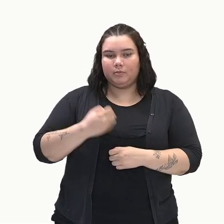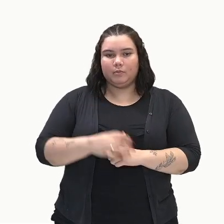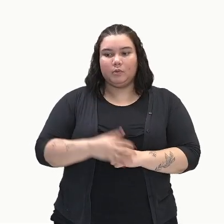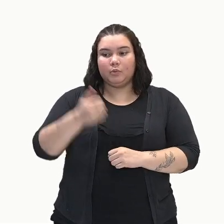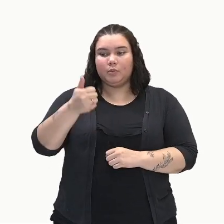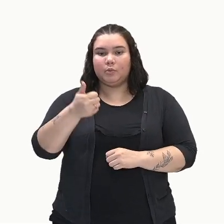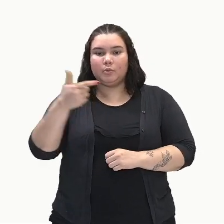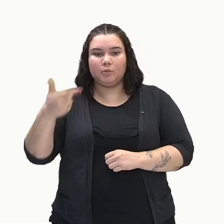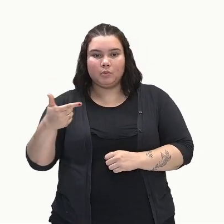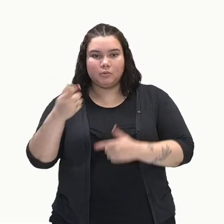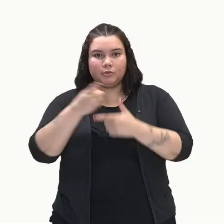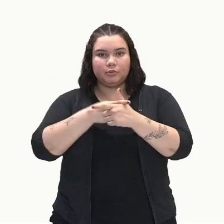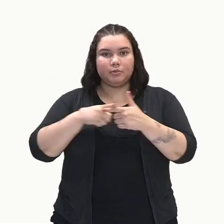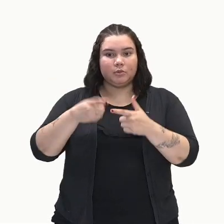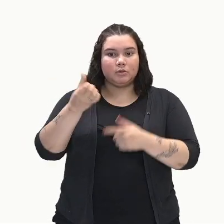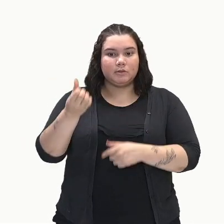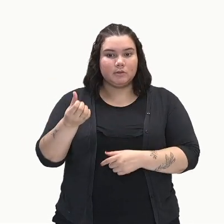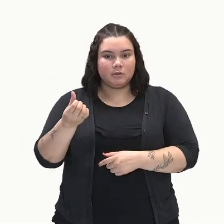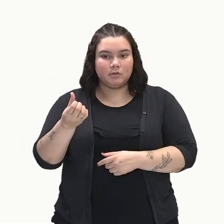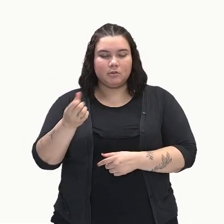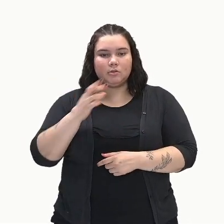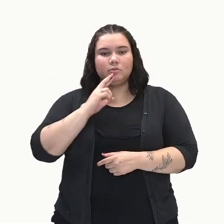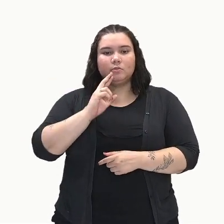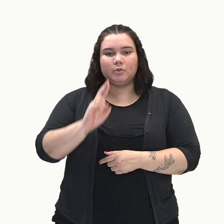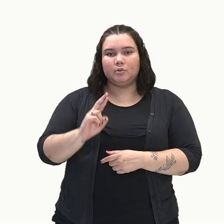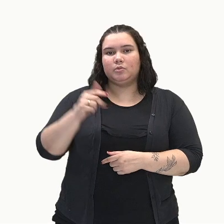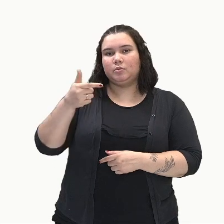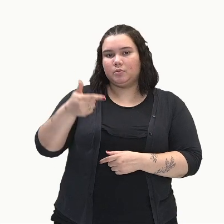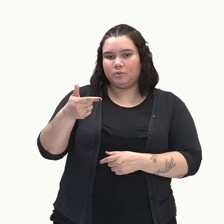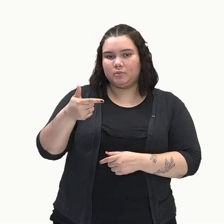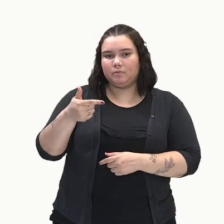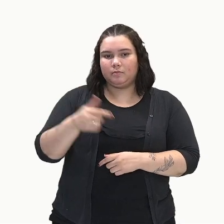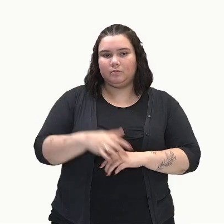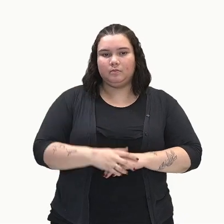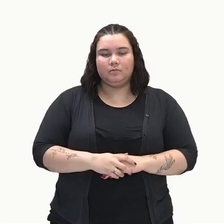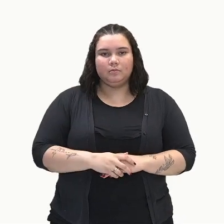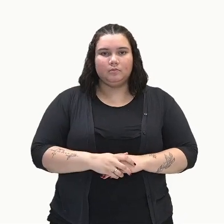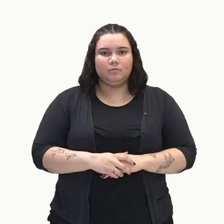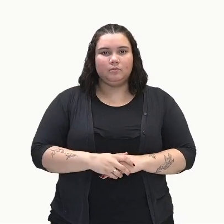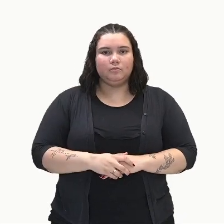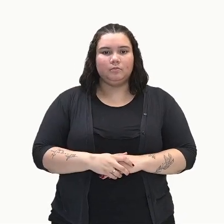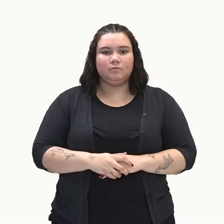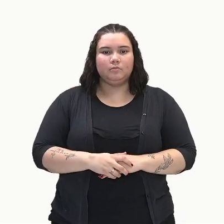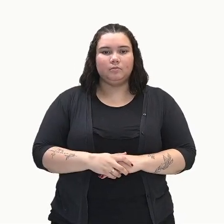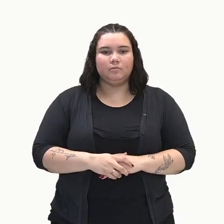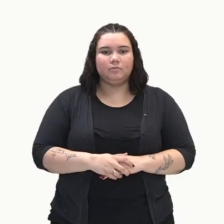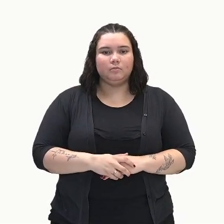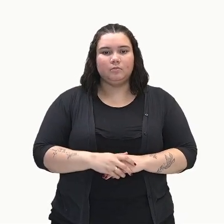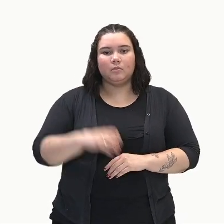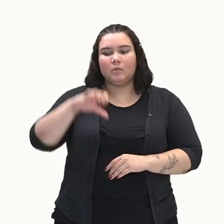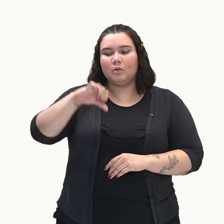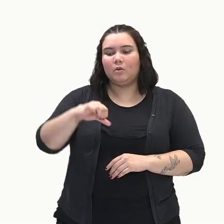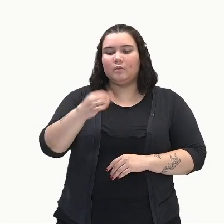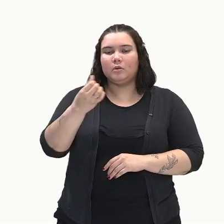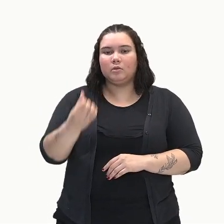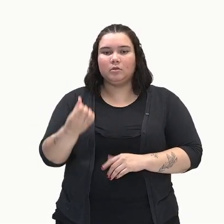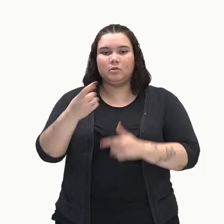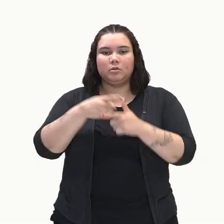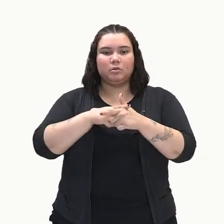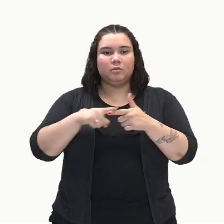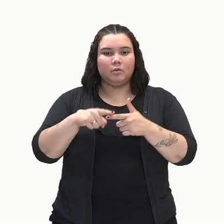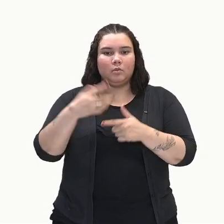12 dividido para 6, por exemplo. Vou obter os mesmos 2. Vou pegar aqui 96 dividido